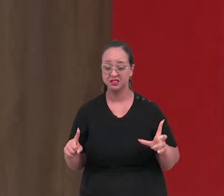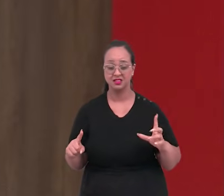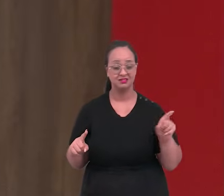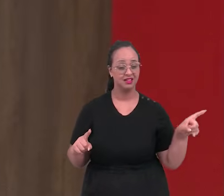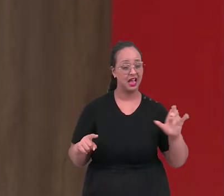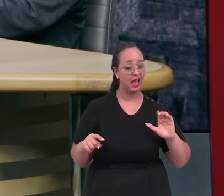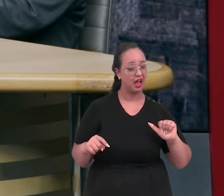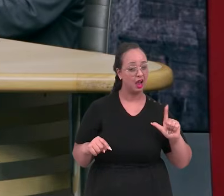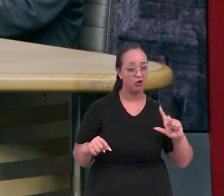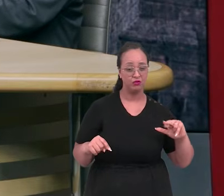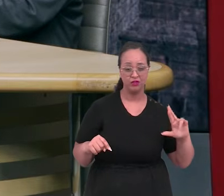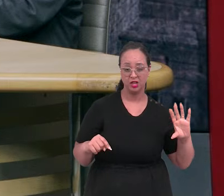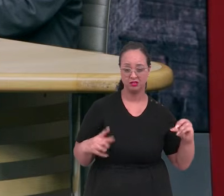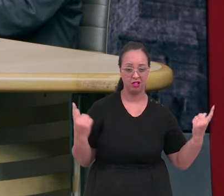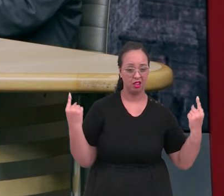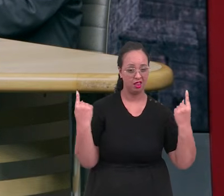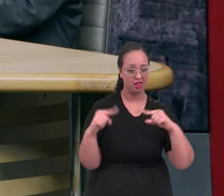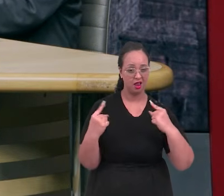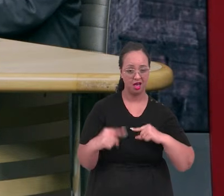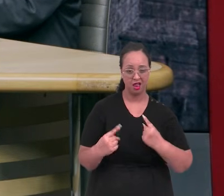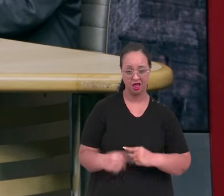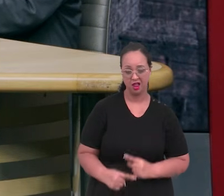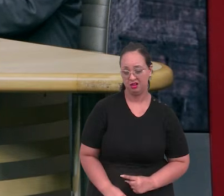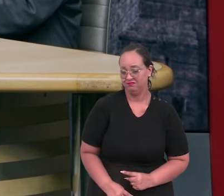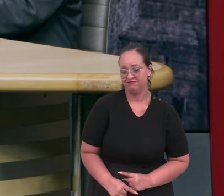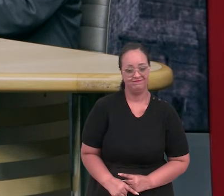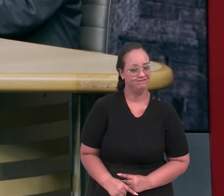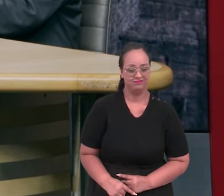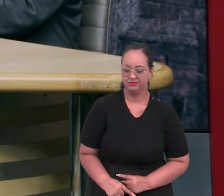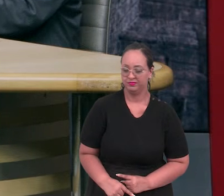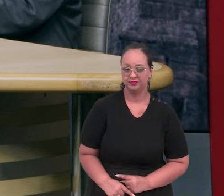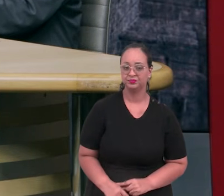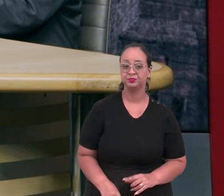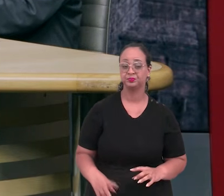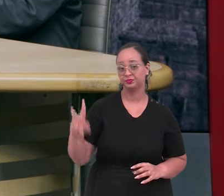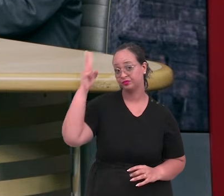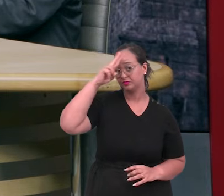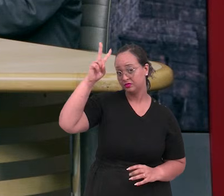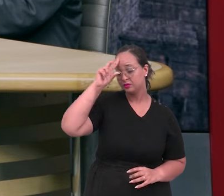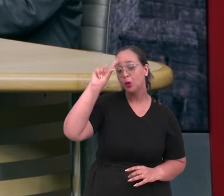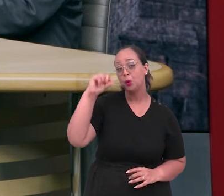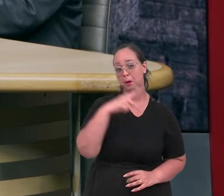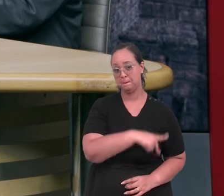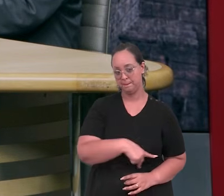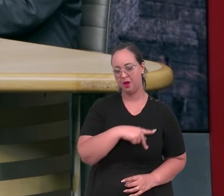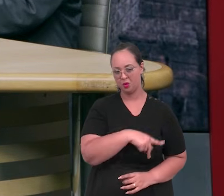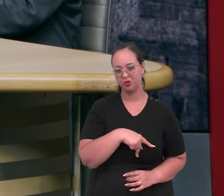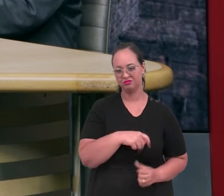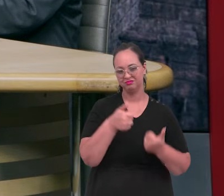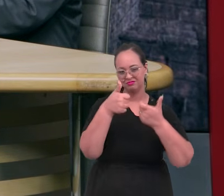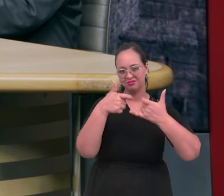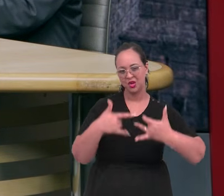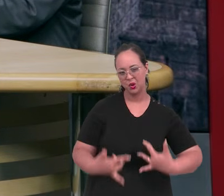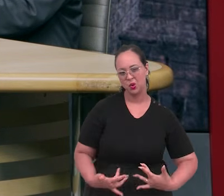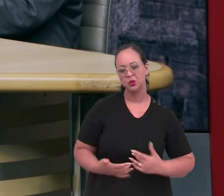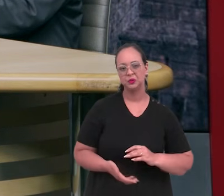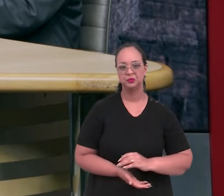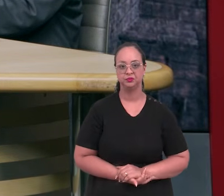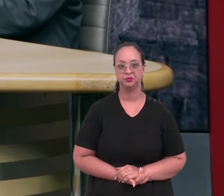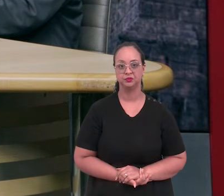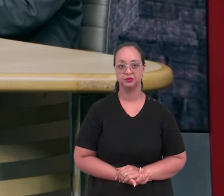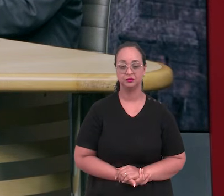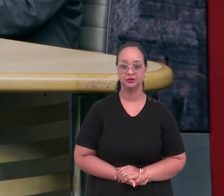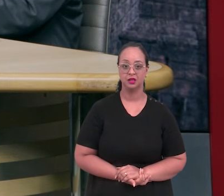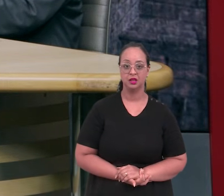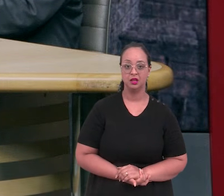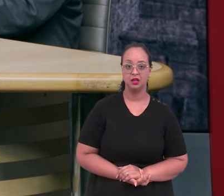trouxe, né? Muito bem. Lembrando, pastor Luiz Eugênio, Paulo disse assim: não julgo que esteja